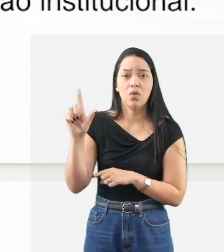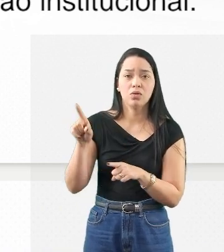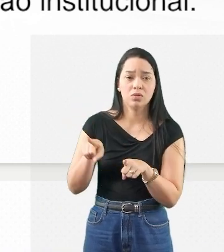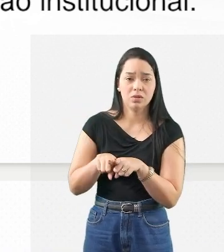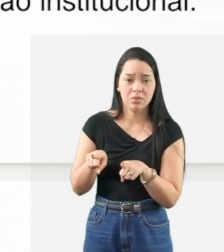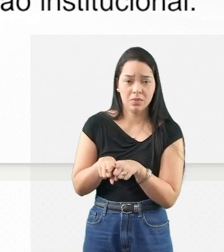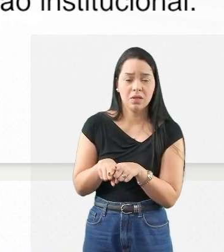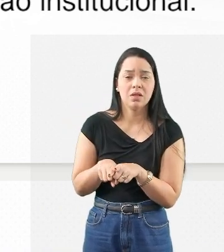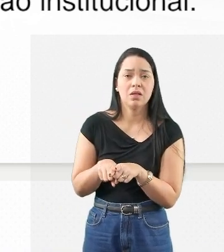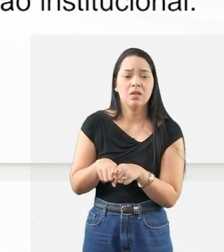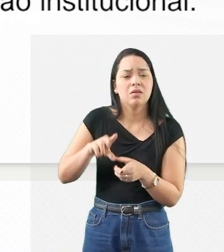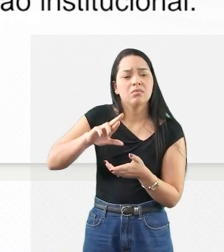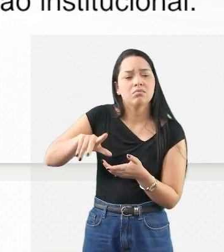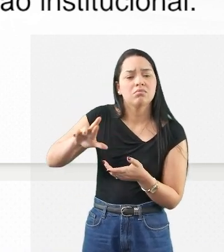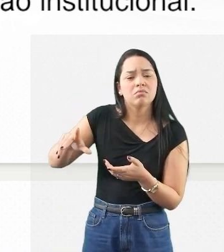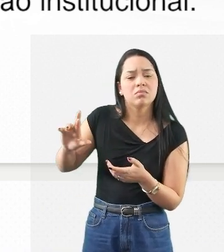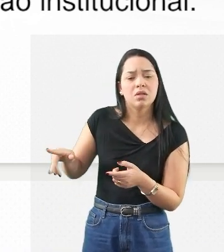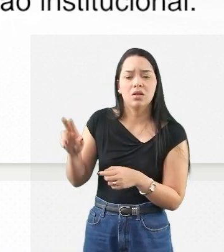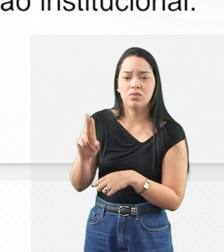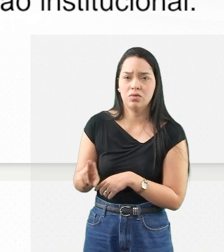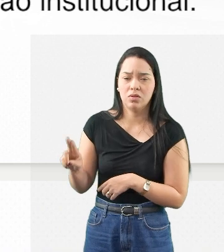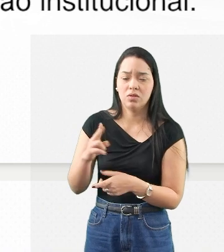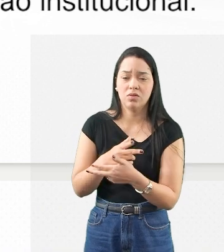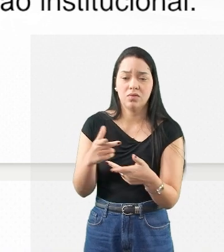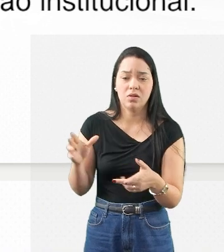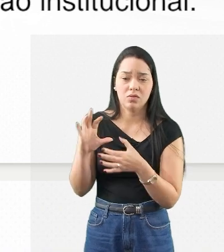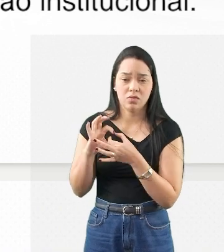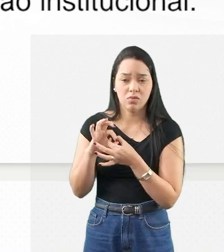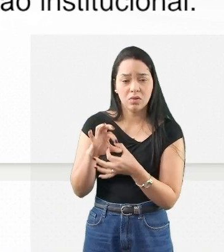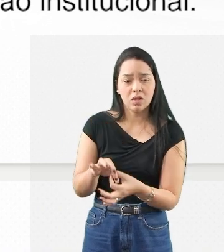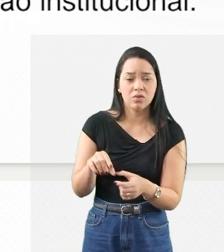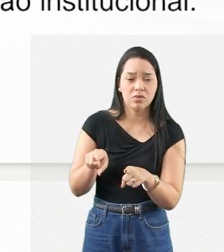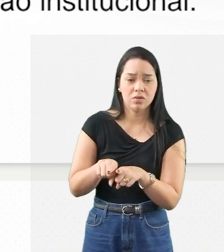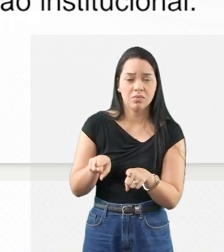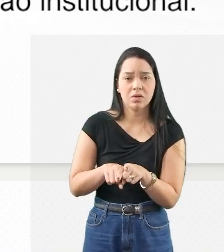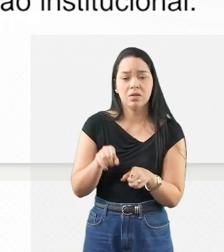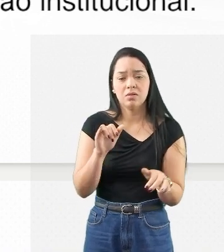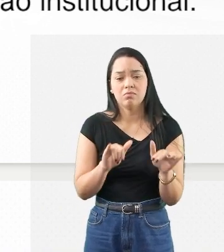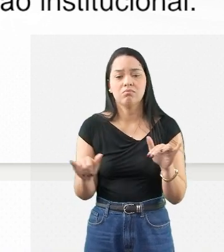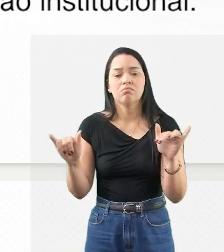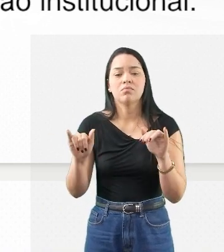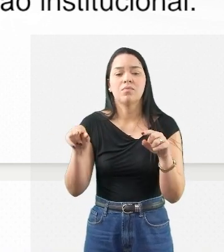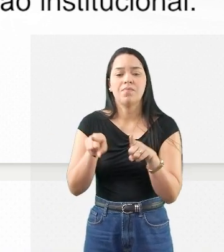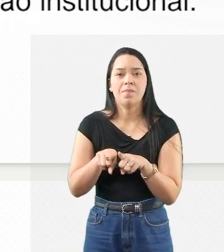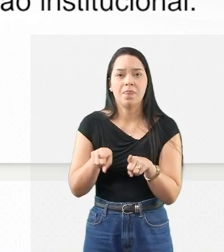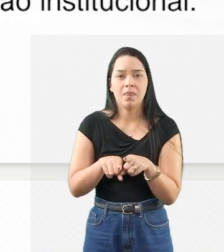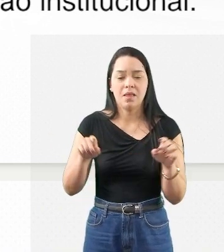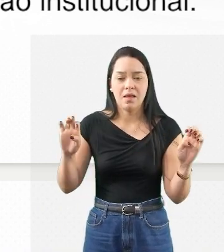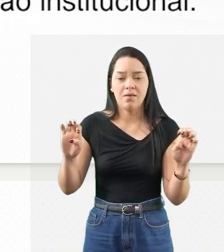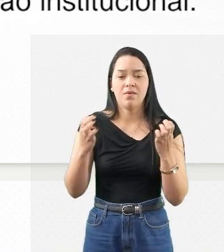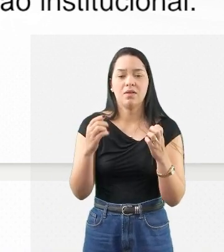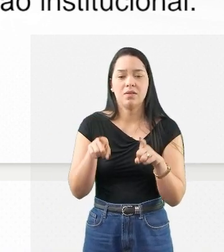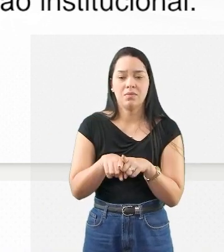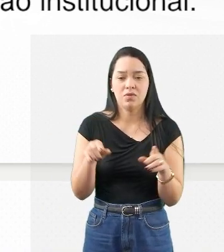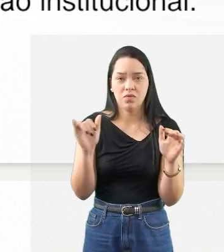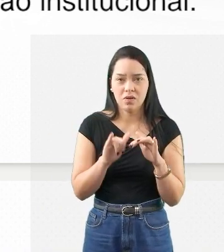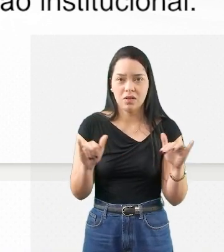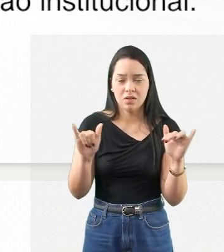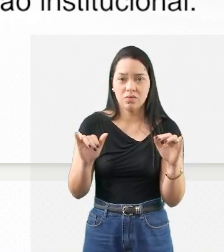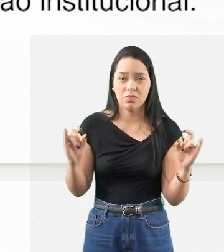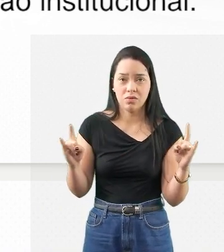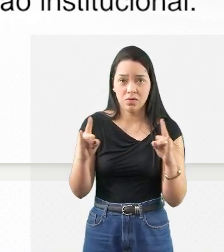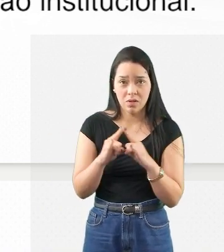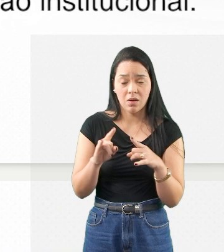da versatilidade, né? Utilizando diversos contextos, campanhas publicitárias, eventos, divulgação